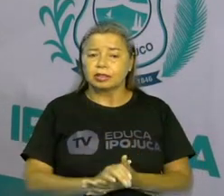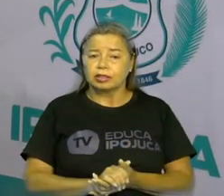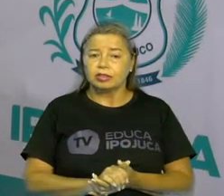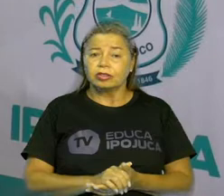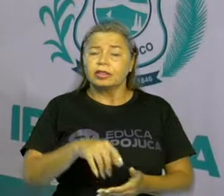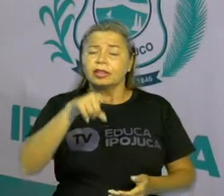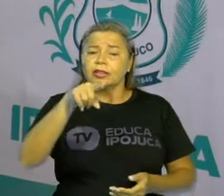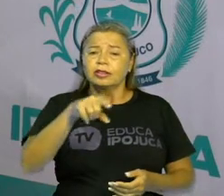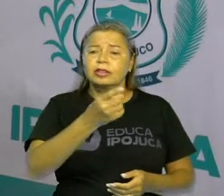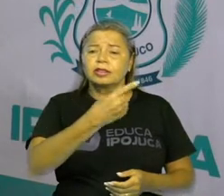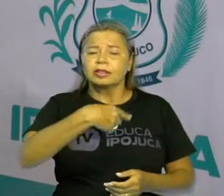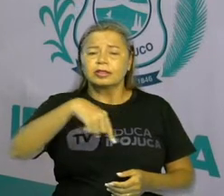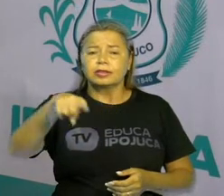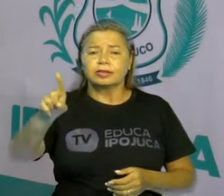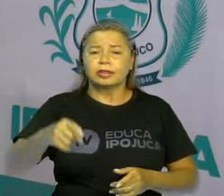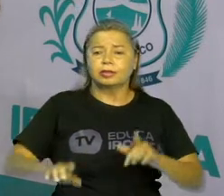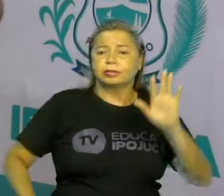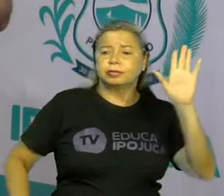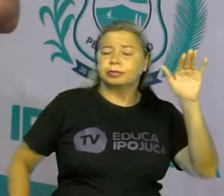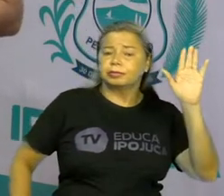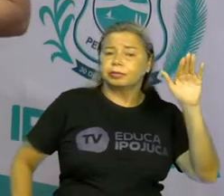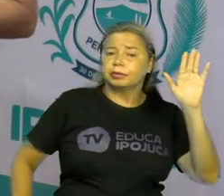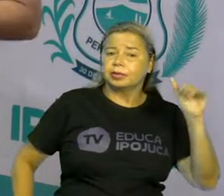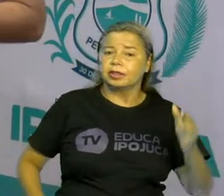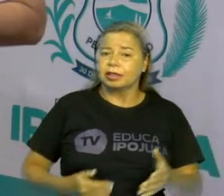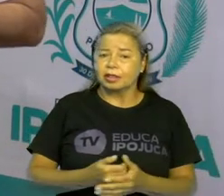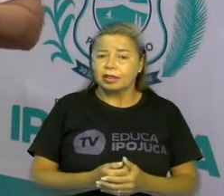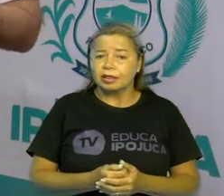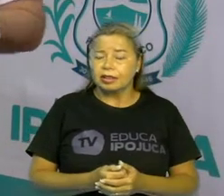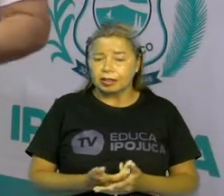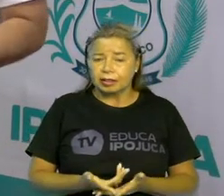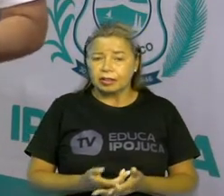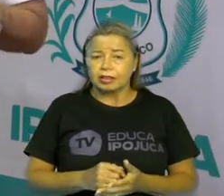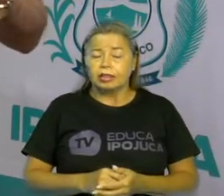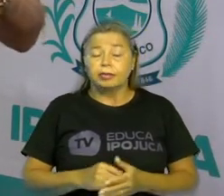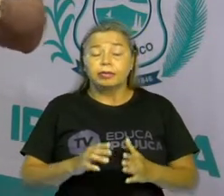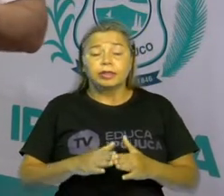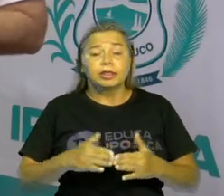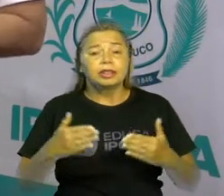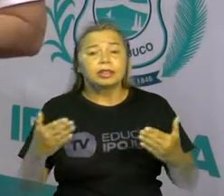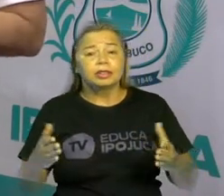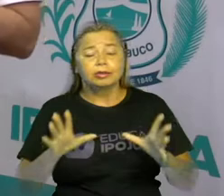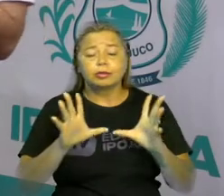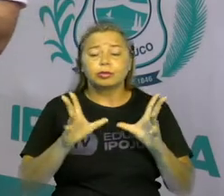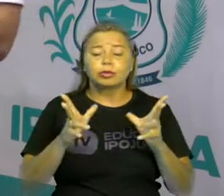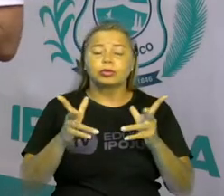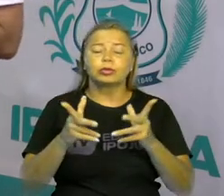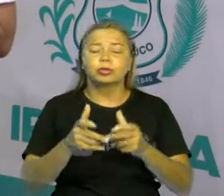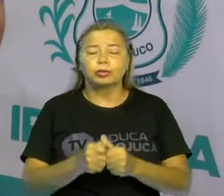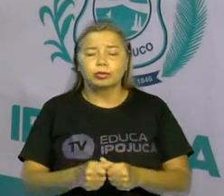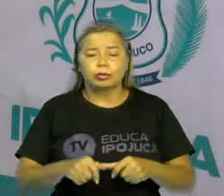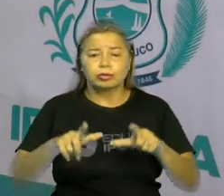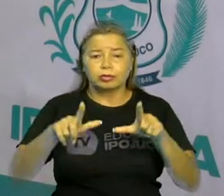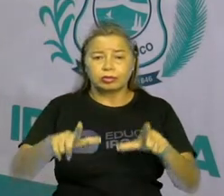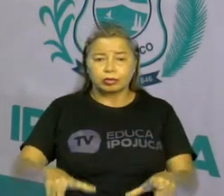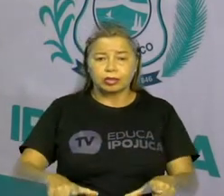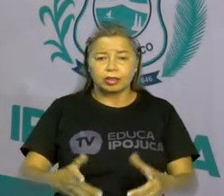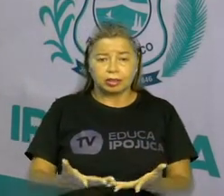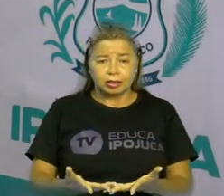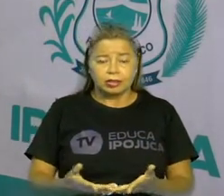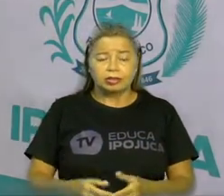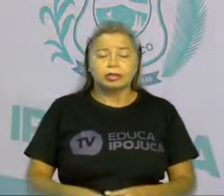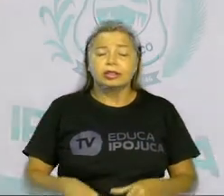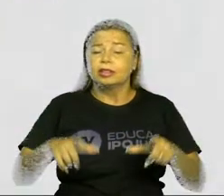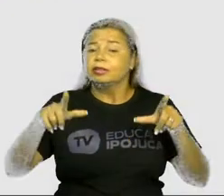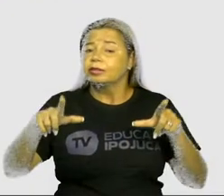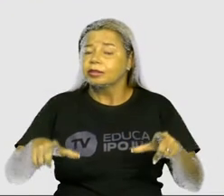esses lugares que vocês vão são lugares de vivências. Isso mesmo. E aonde vocês costumam ir? Observe